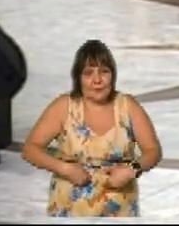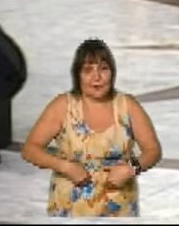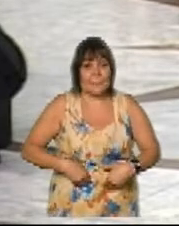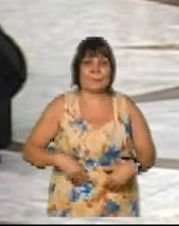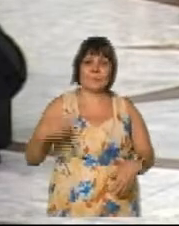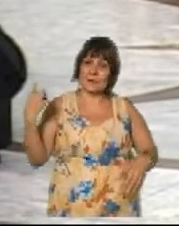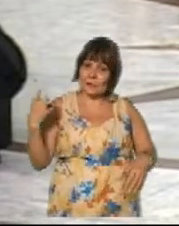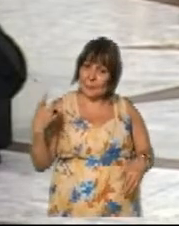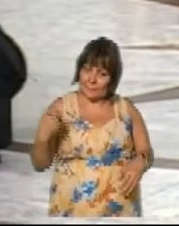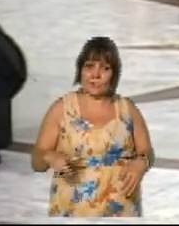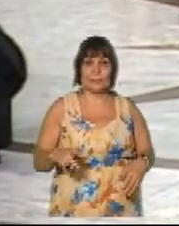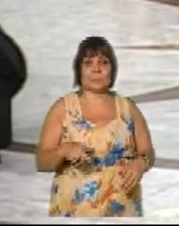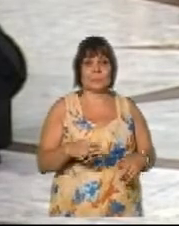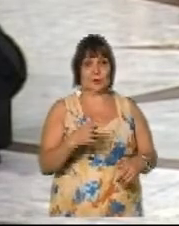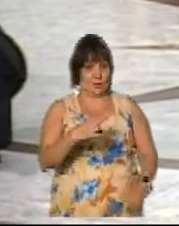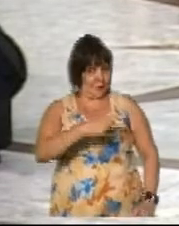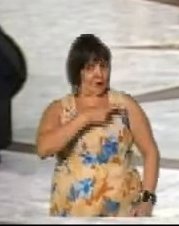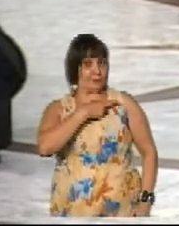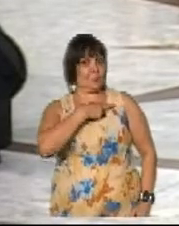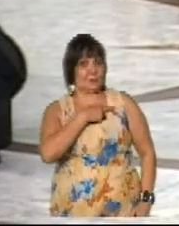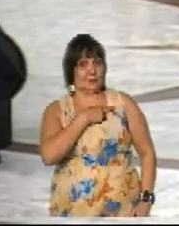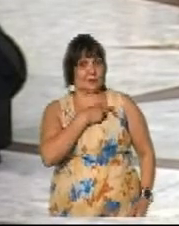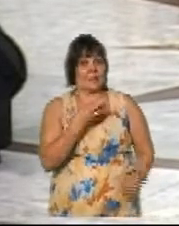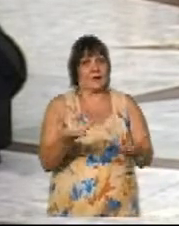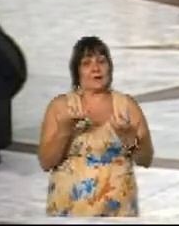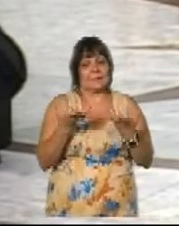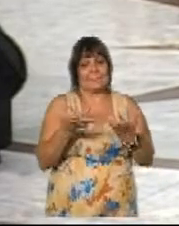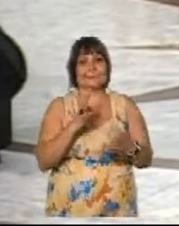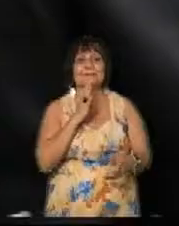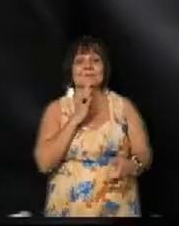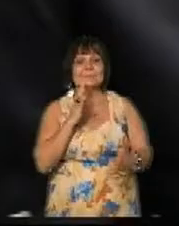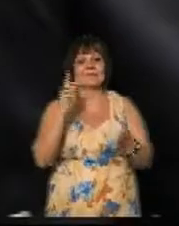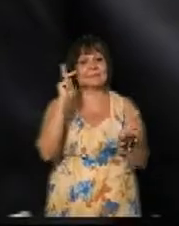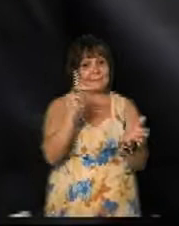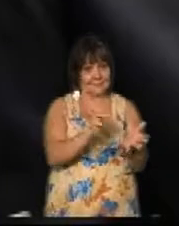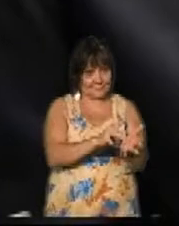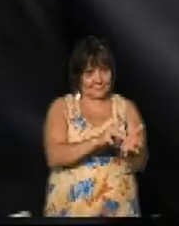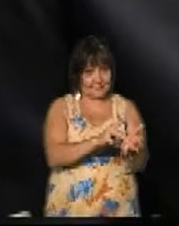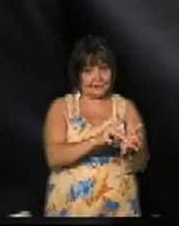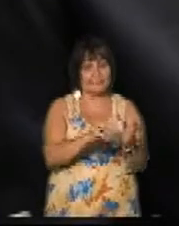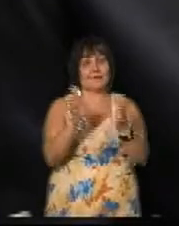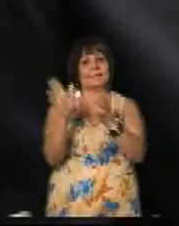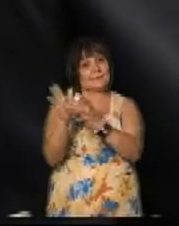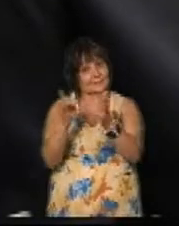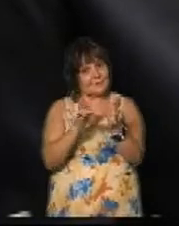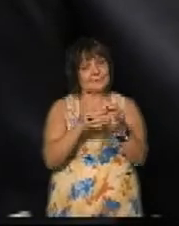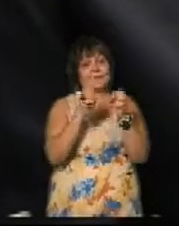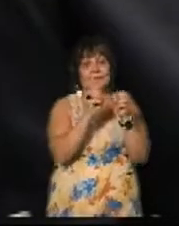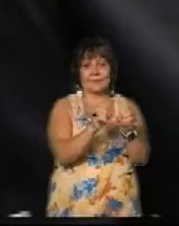religiosos sedentes de conhecer a verdade, e ele dessedentava esta